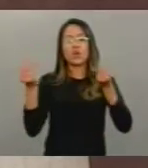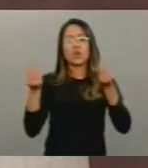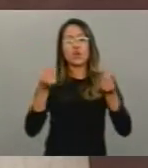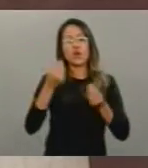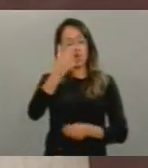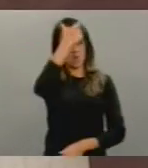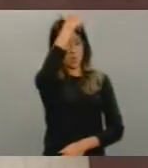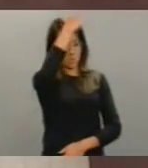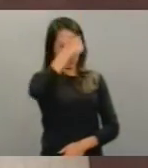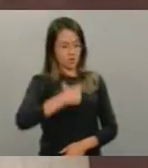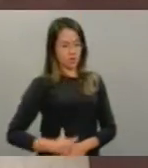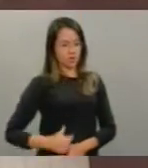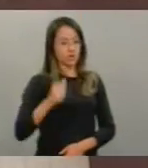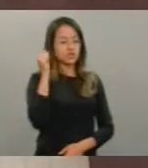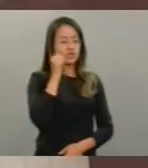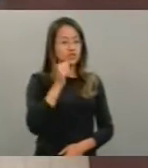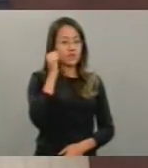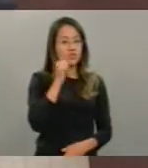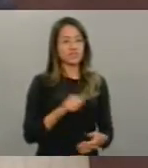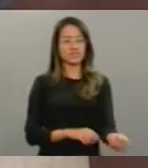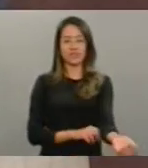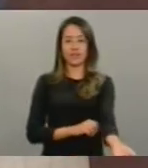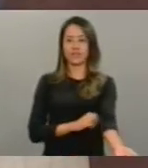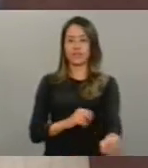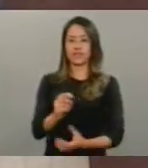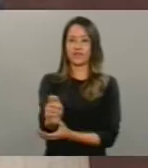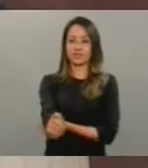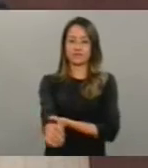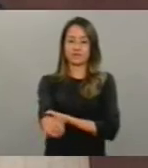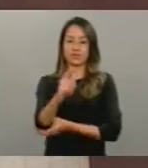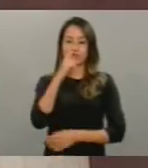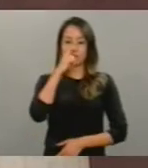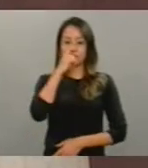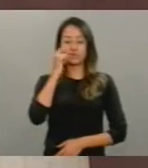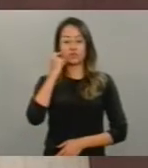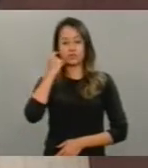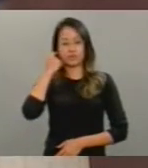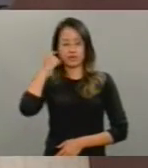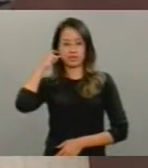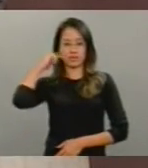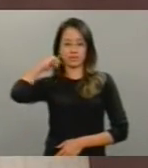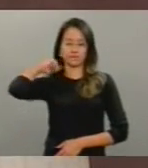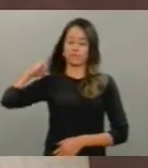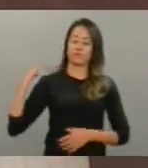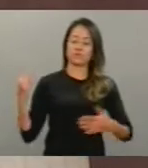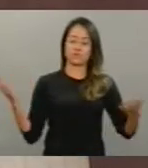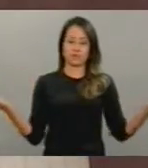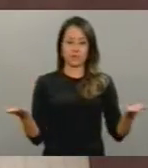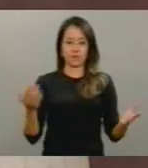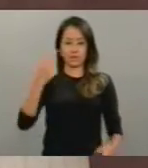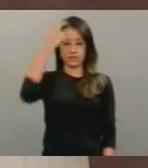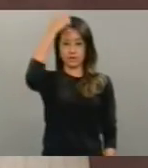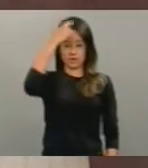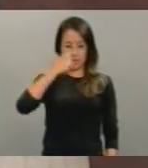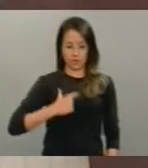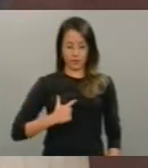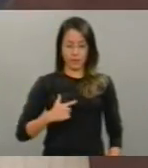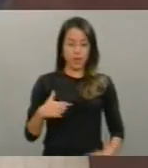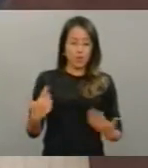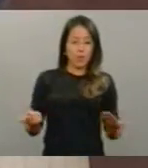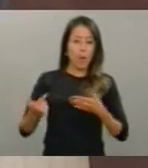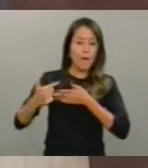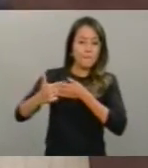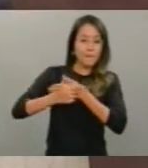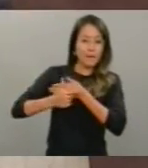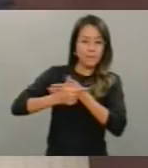Há pouco tempo, passaram nos cinemas do Brasil um filme sobre a luta das mulheres pelo voto.